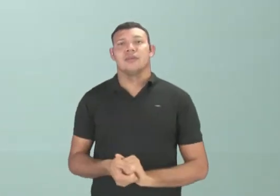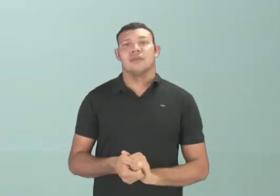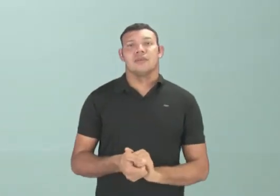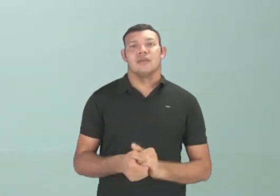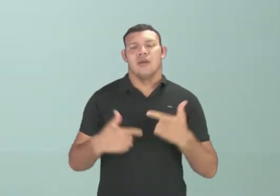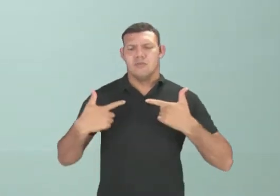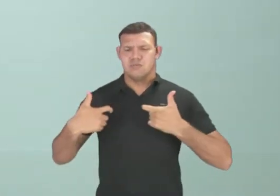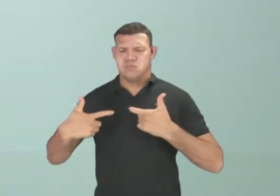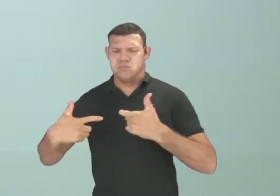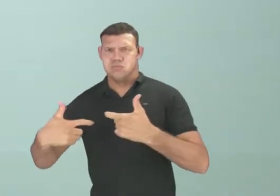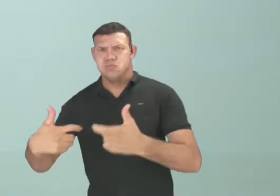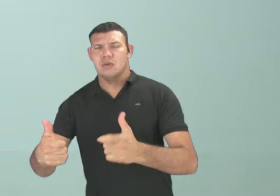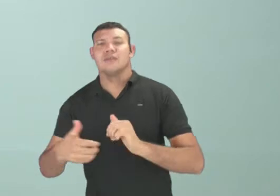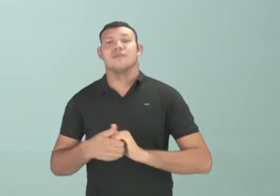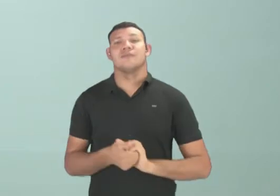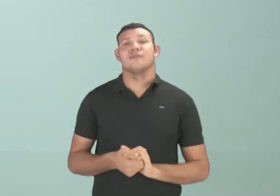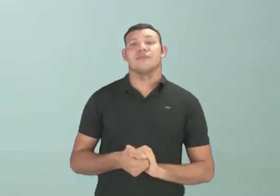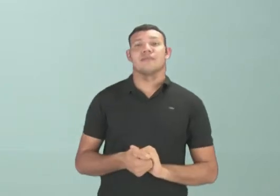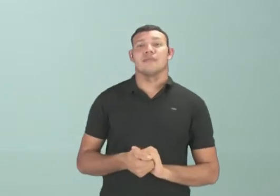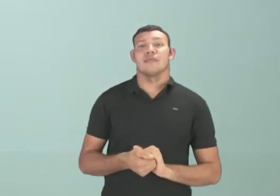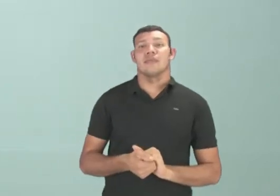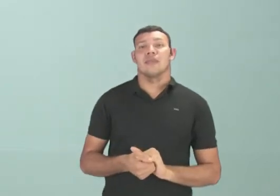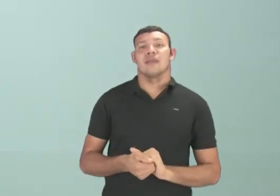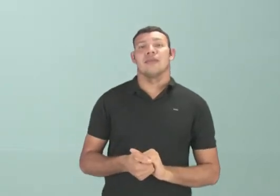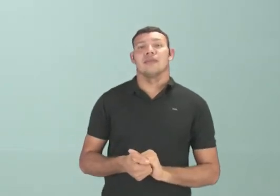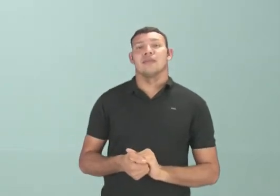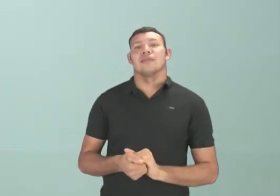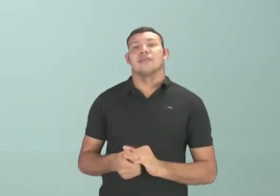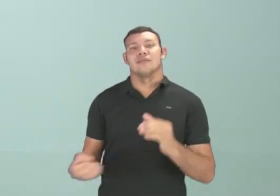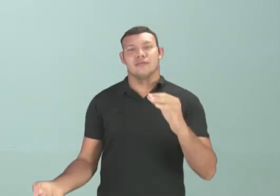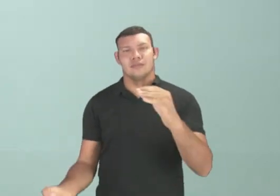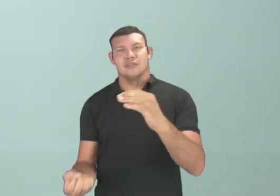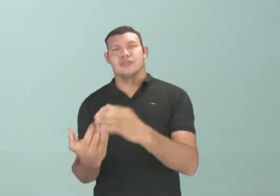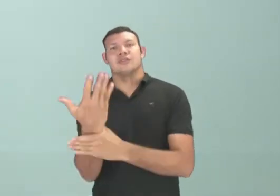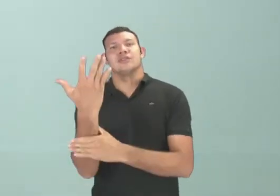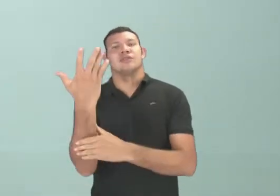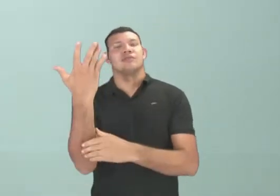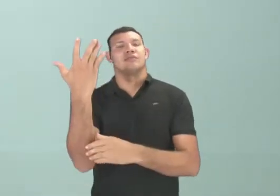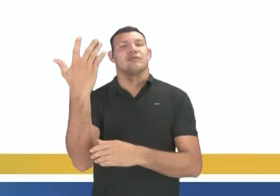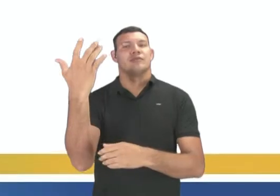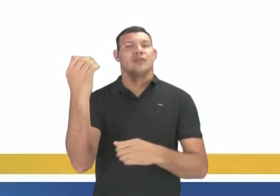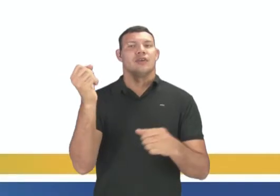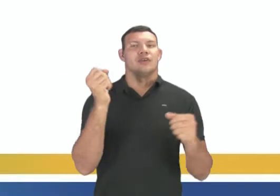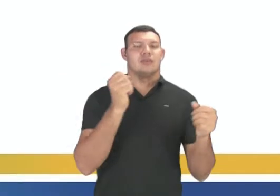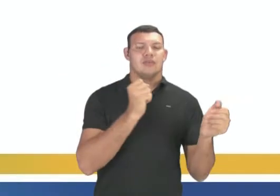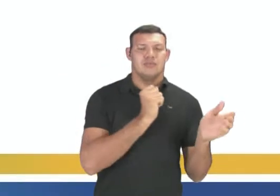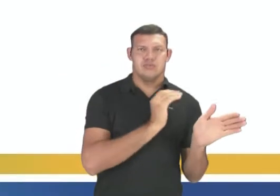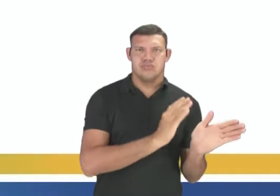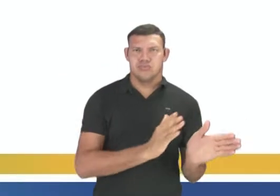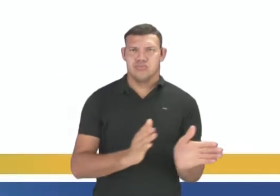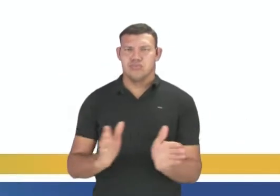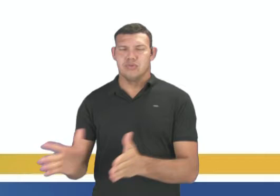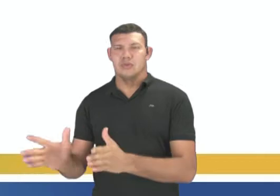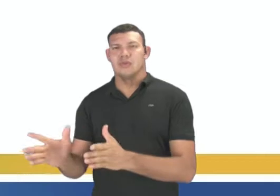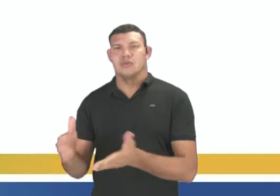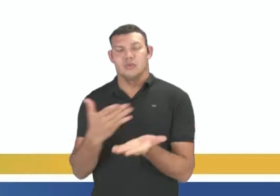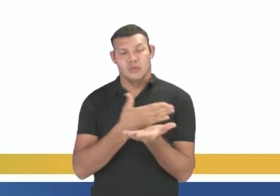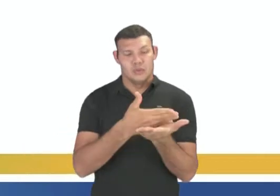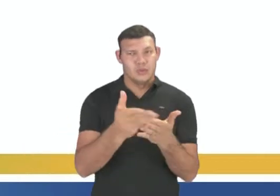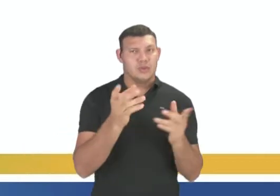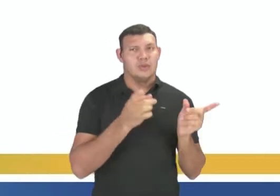das guerras, estão ali inicializando uma nova fase. Tá? Nós temos também o início do